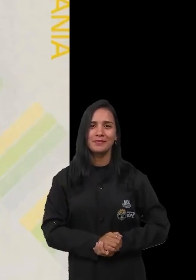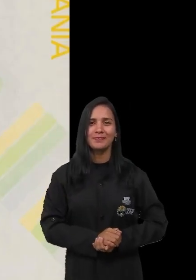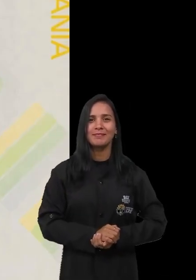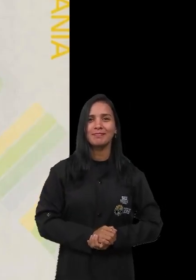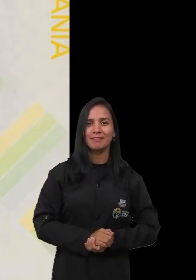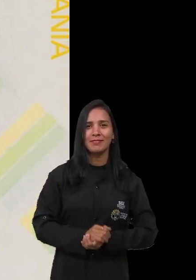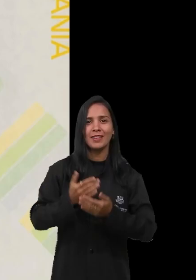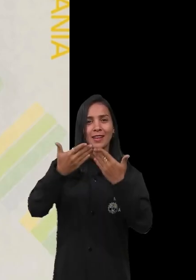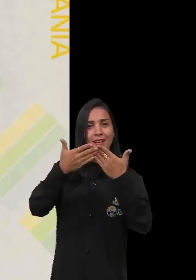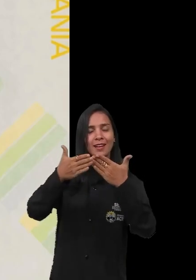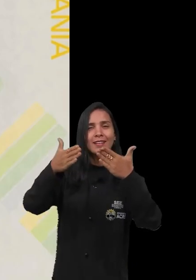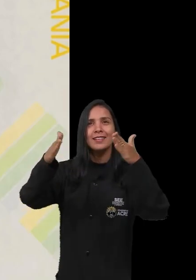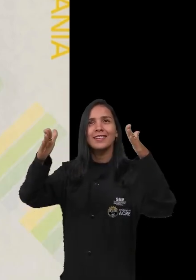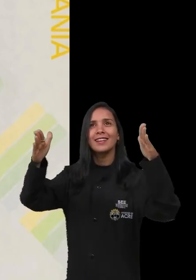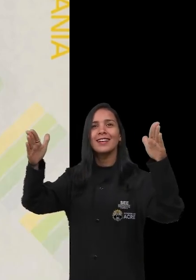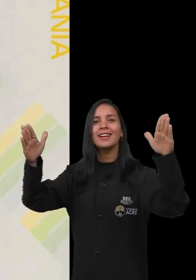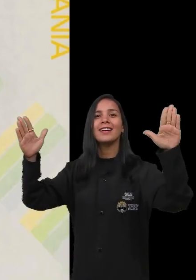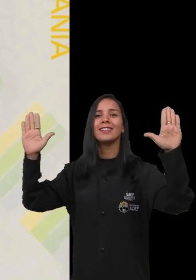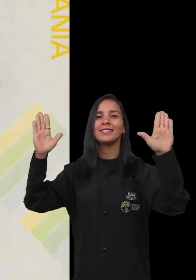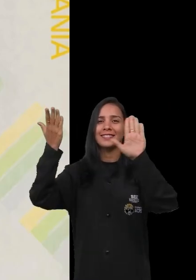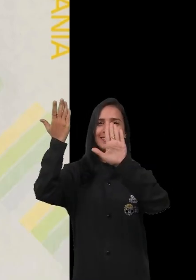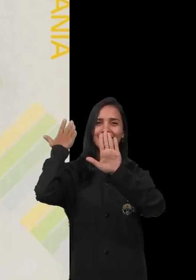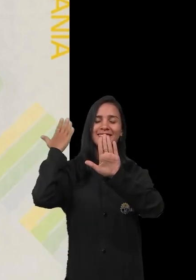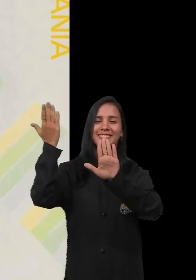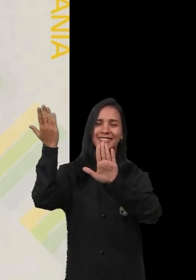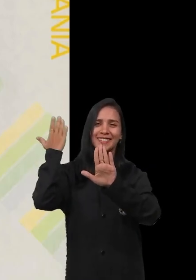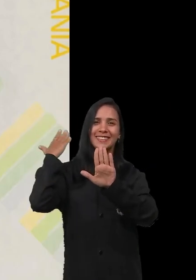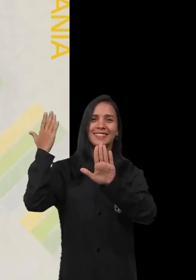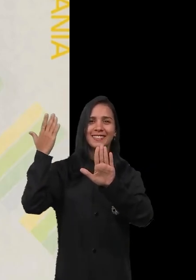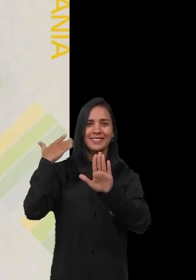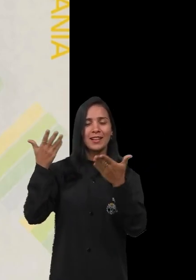Abre a cortina do passado,